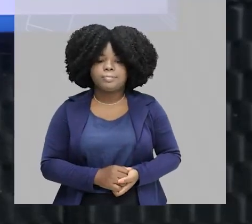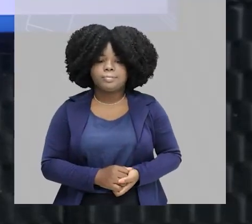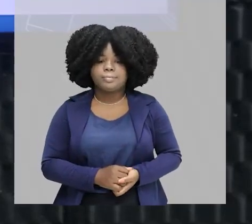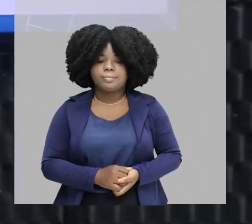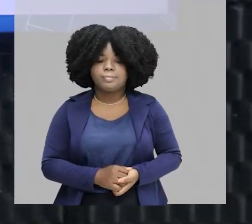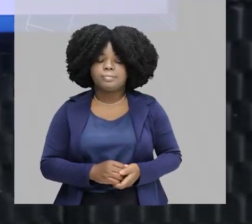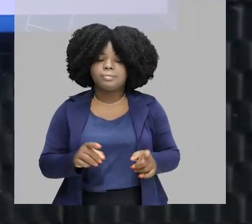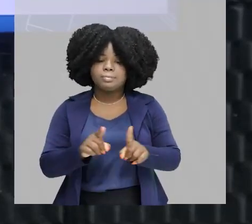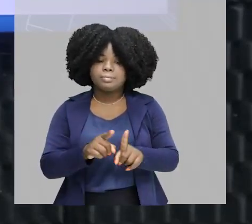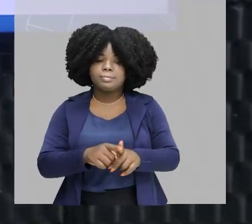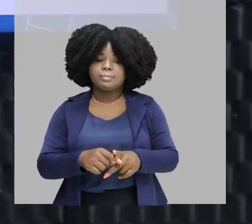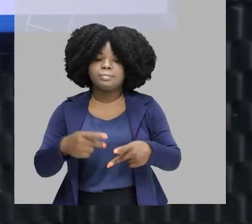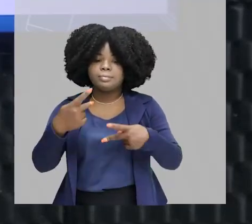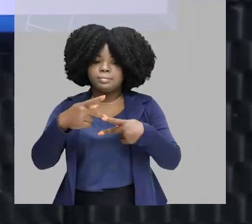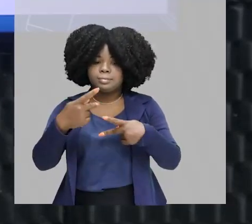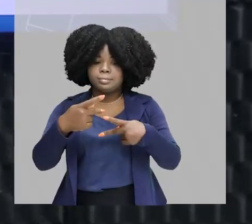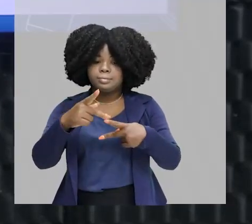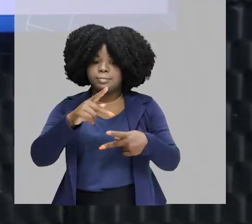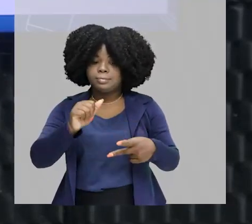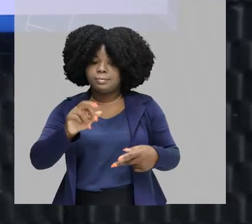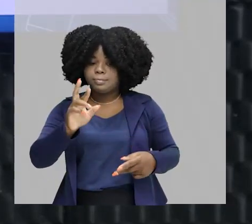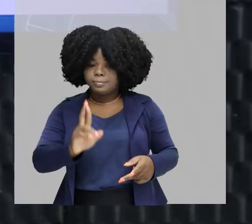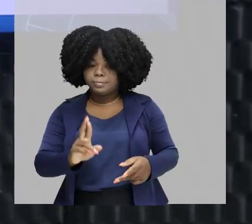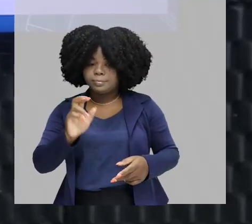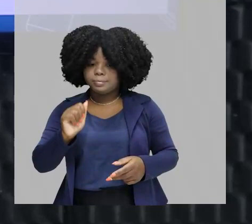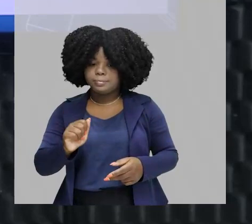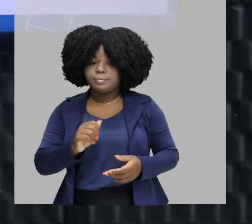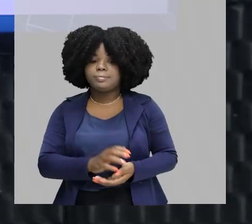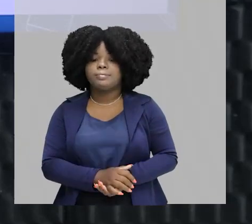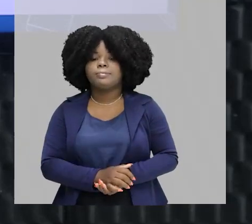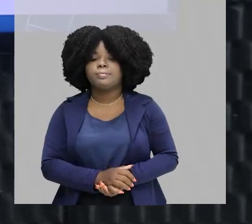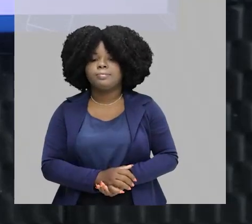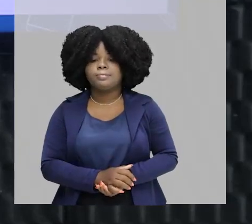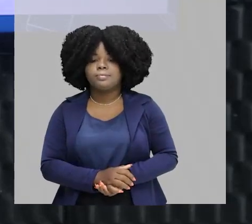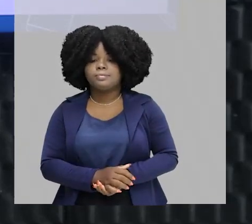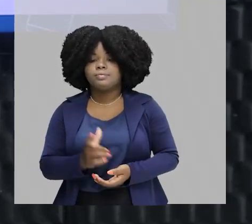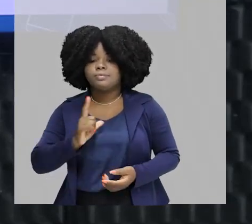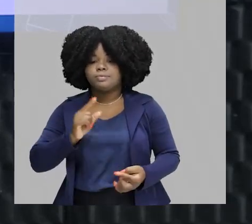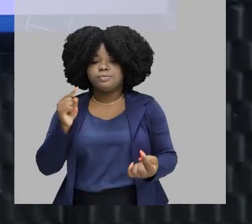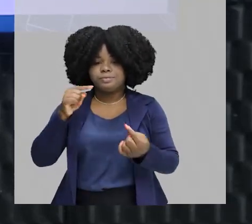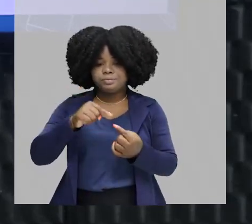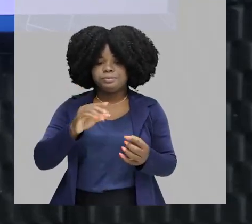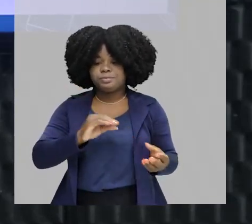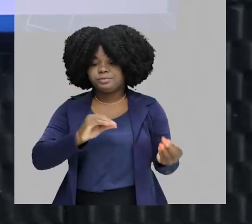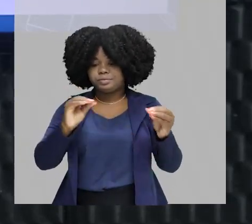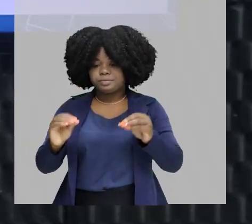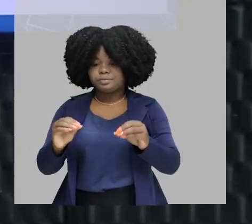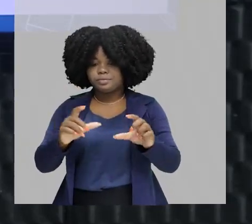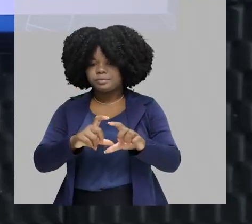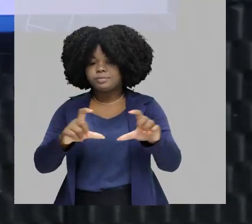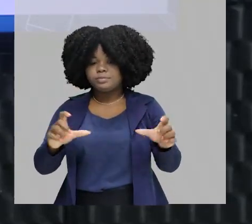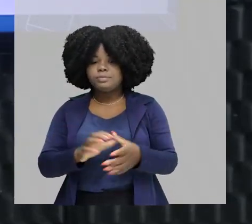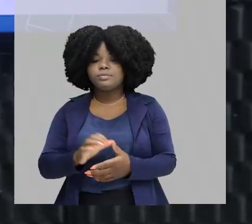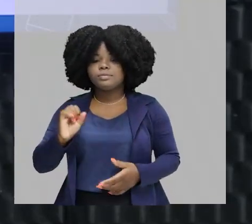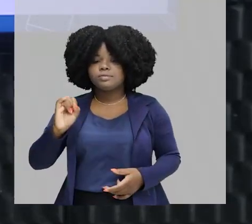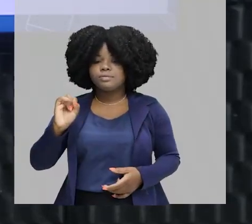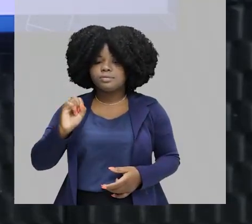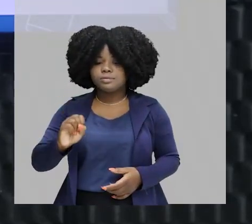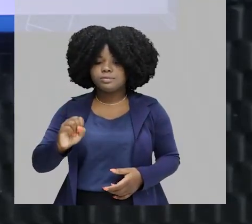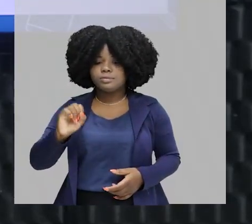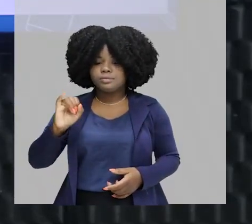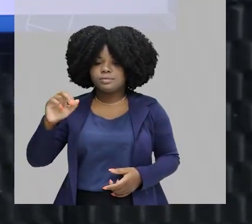pode ser a preposição para, quando você quer indicar um propósito ou um objetivo de alguma coisa. E since